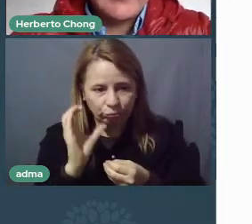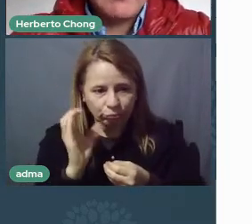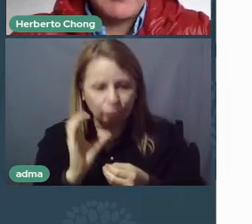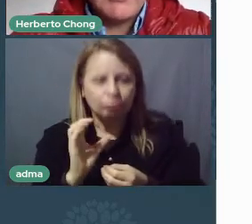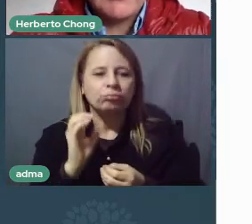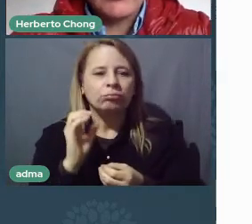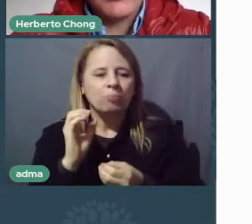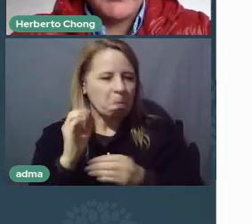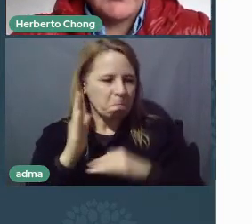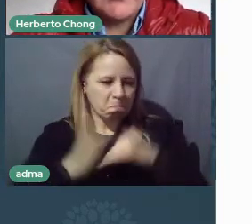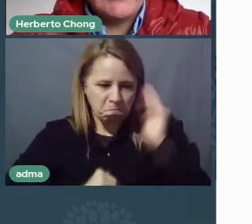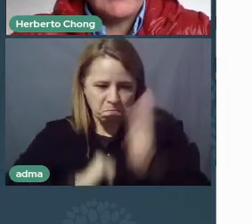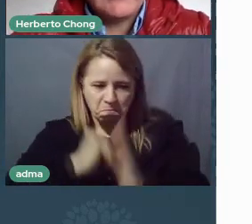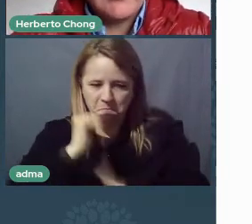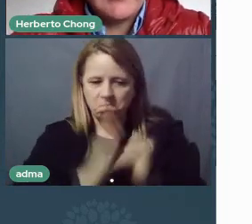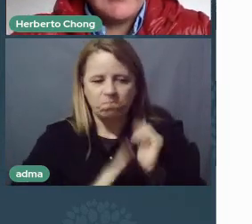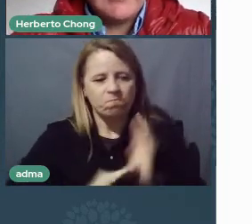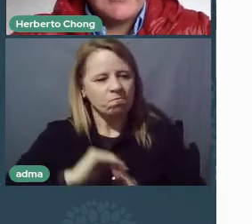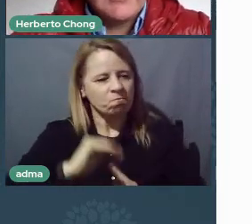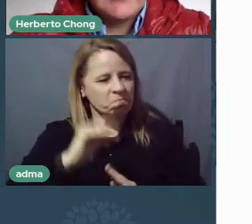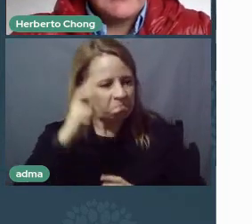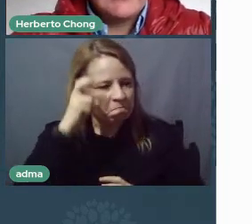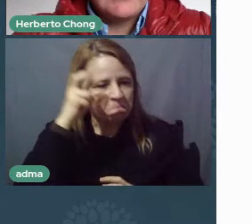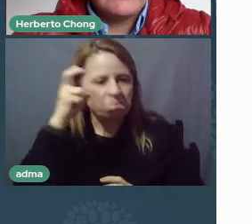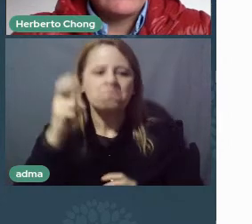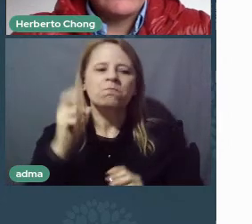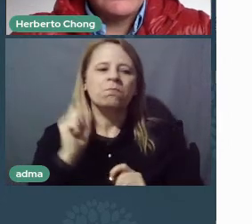profissionais extremamente competentes e